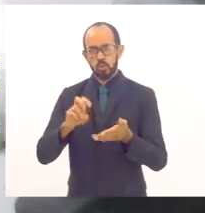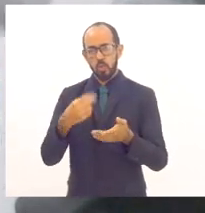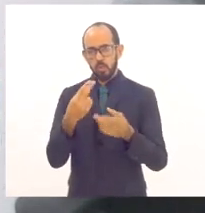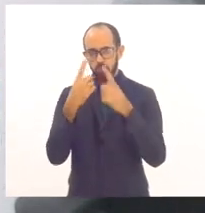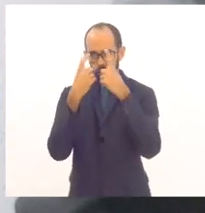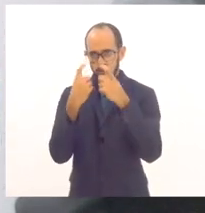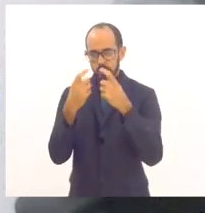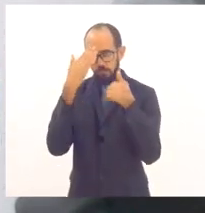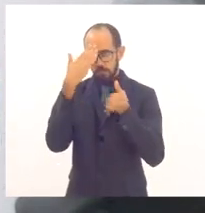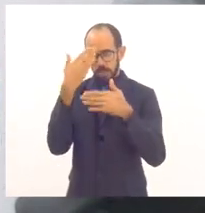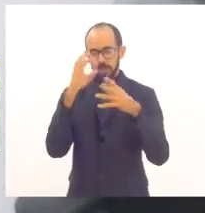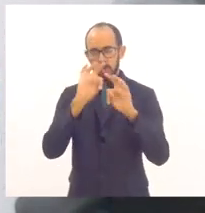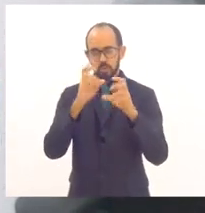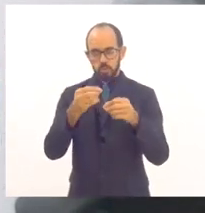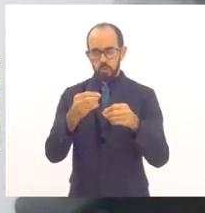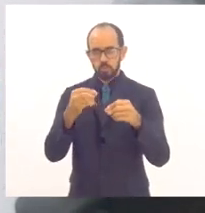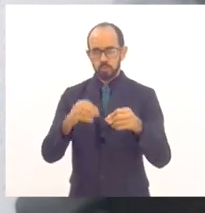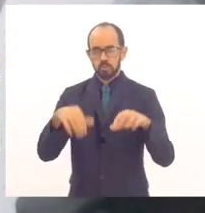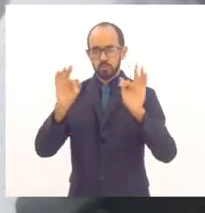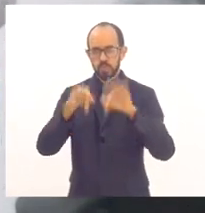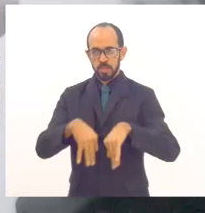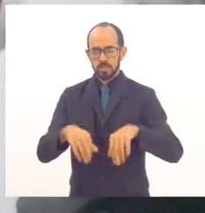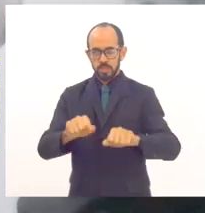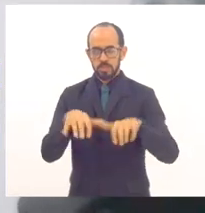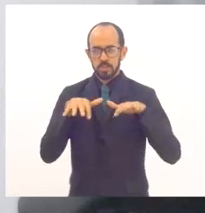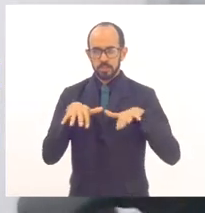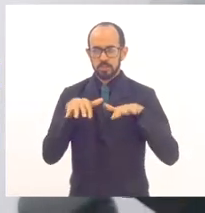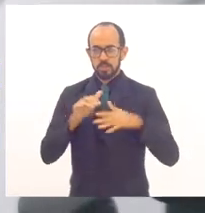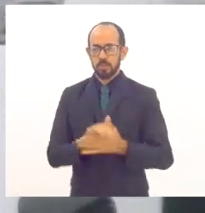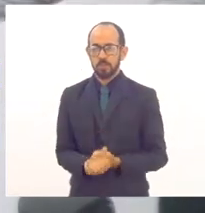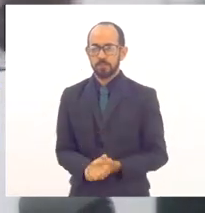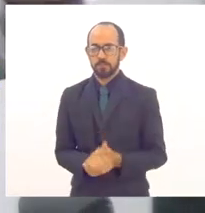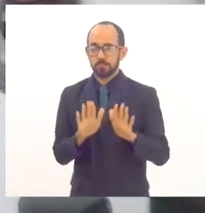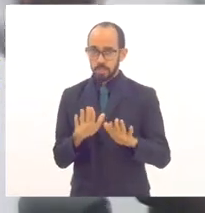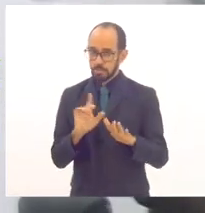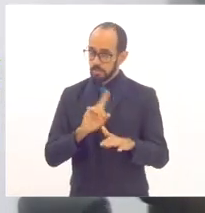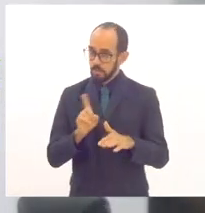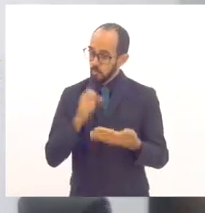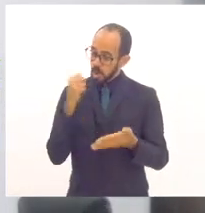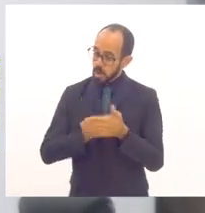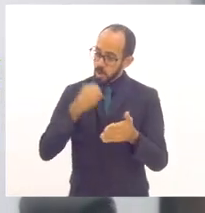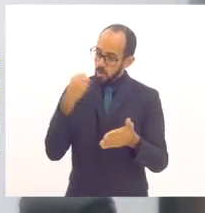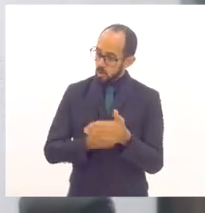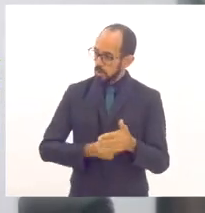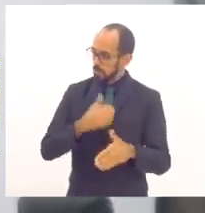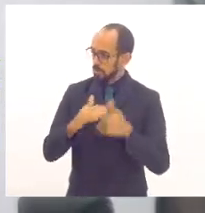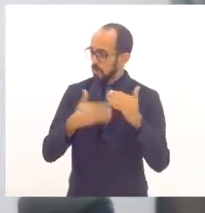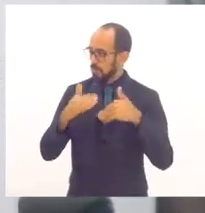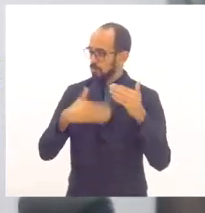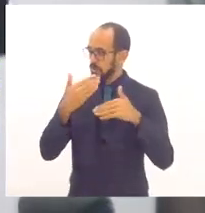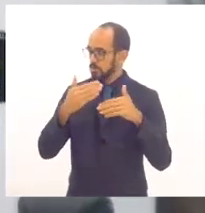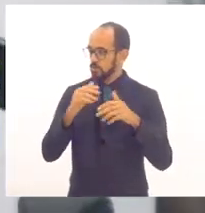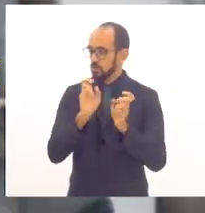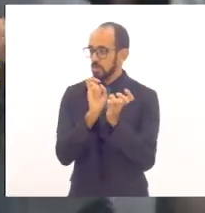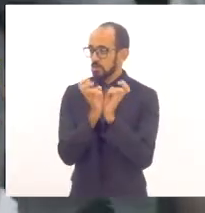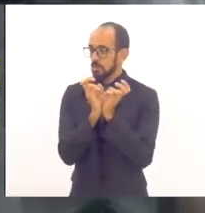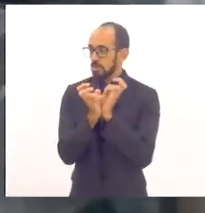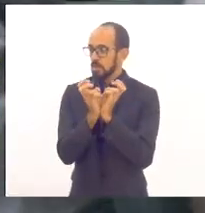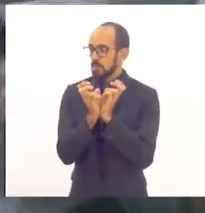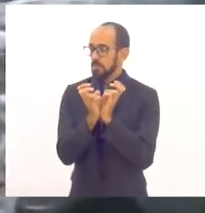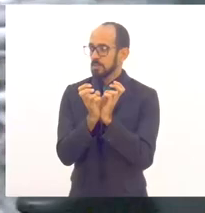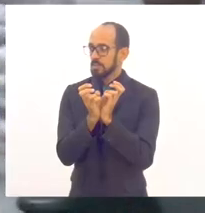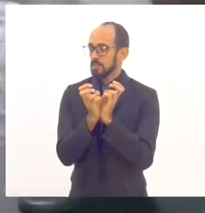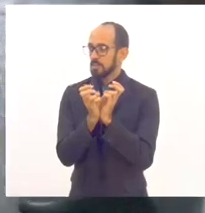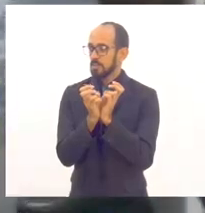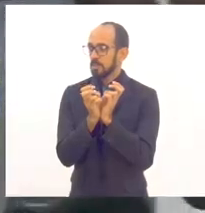violência. Obrigado a todos. Está encerrada a sessão, mas não a luta pelo avanço da capoeira, seu